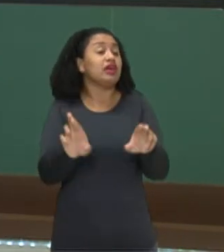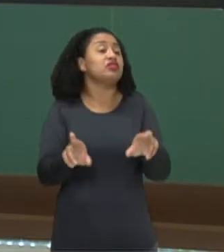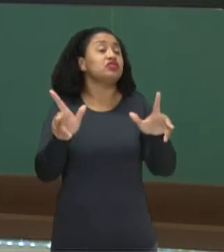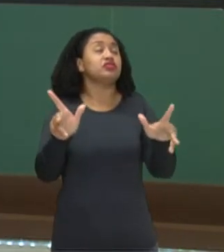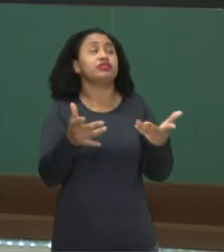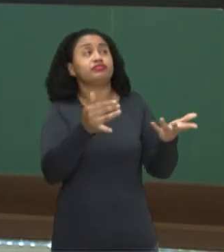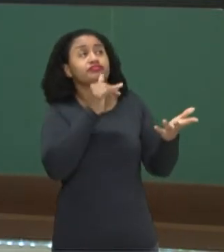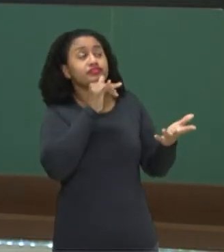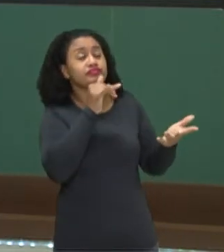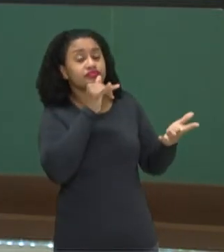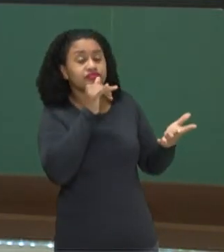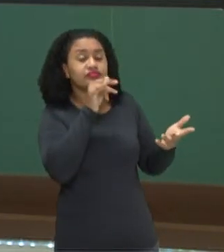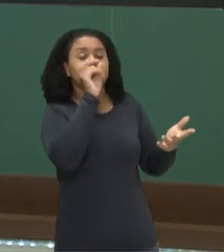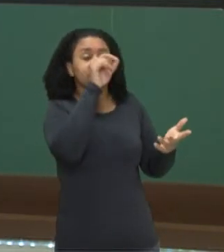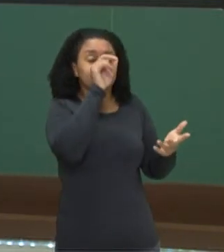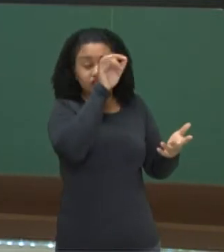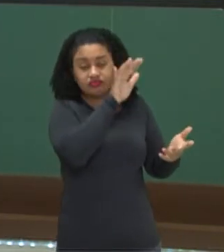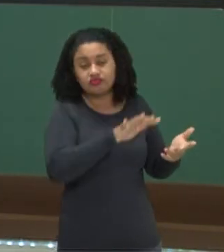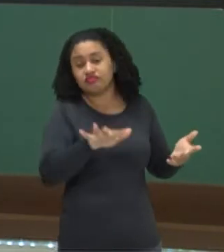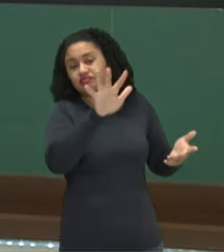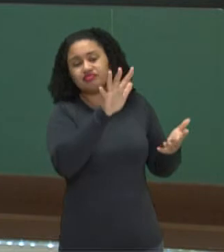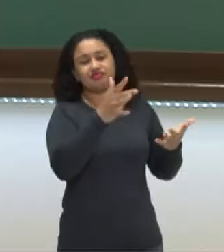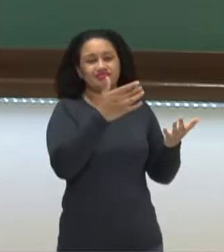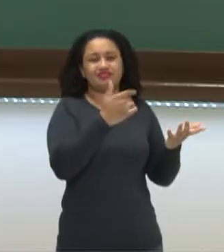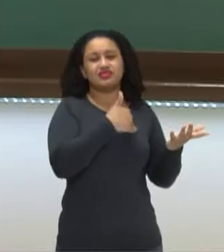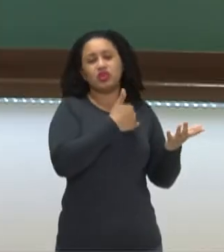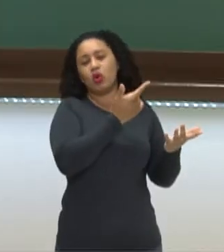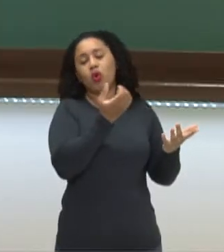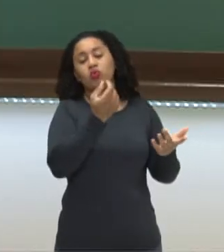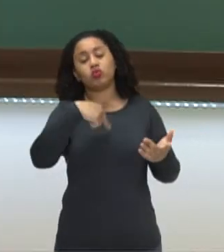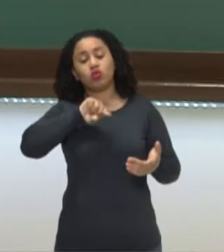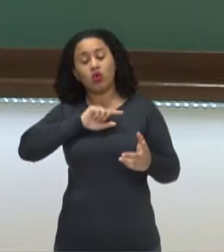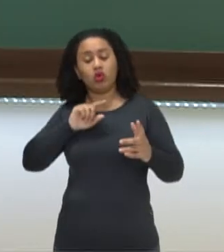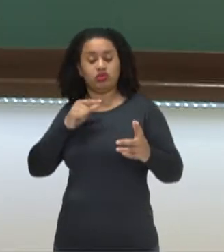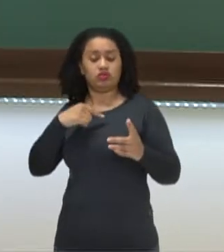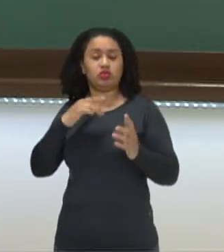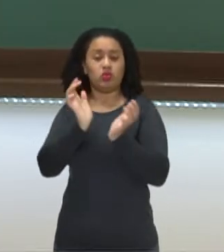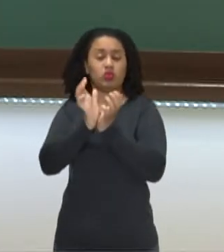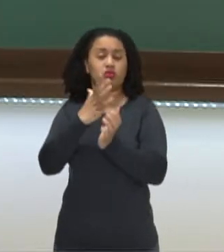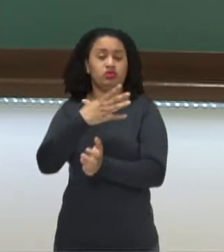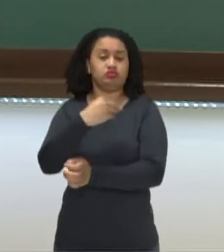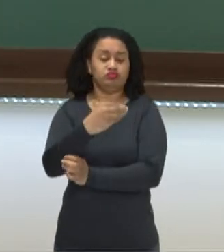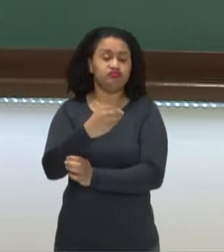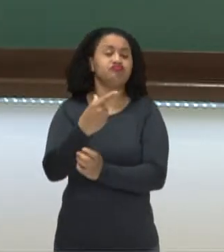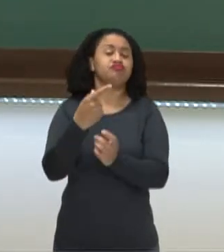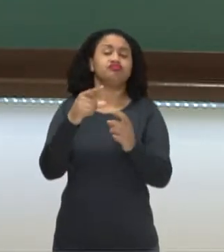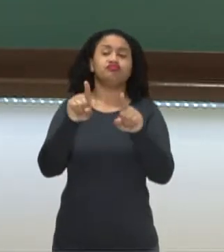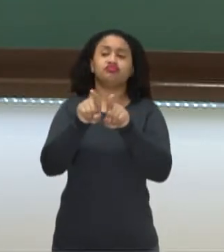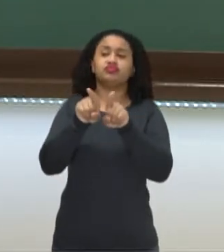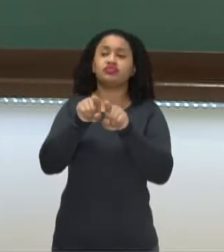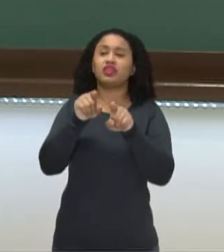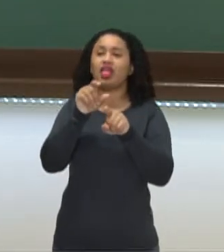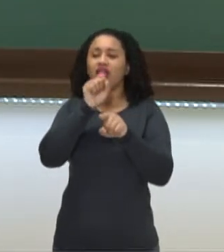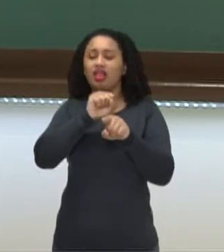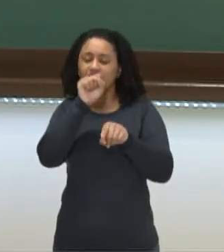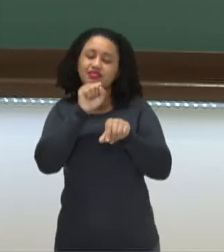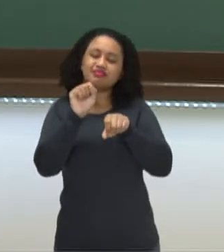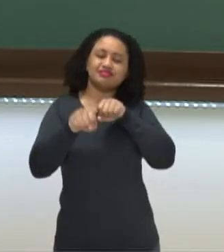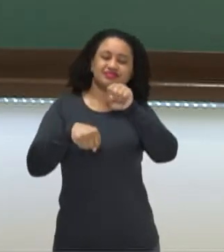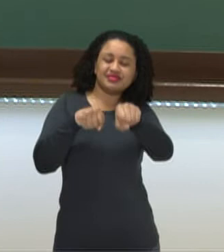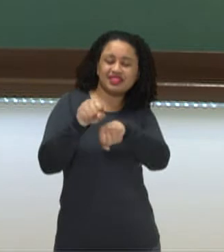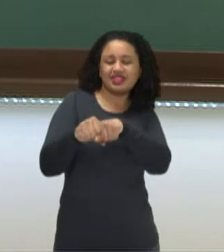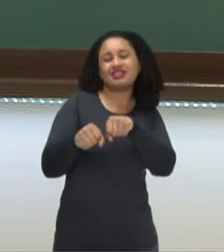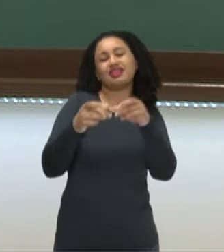exemplo, das aves no geral, ou diferente, né, de nós ali, mamíferos, com o gato, com o golfinho, a gente